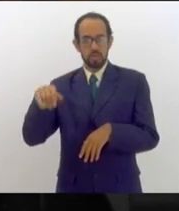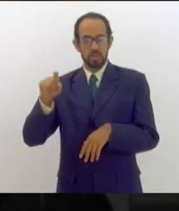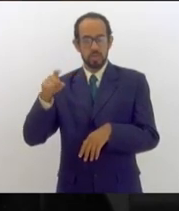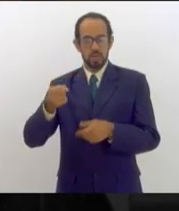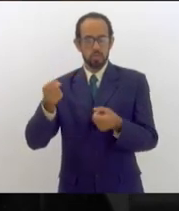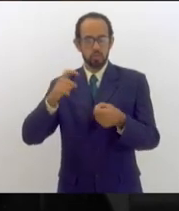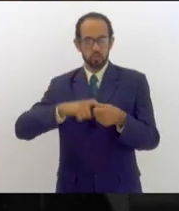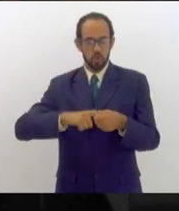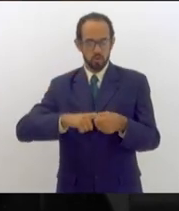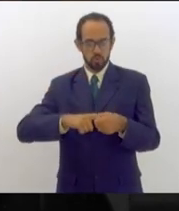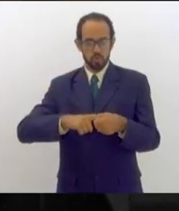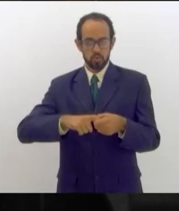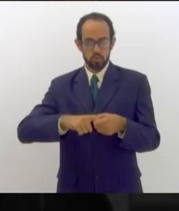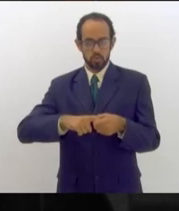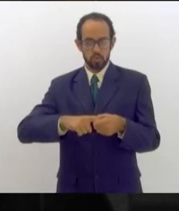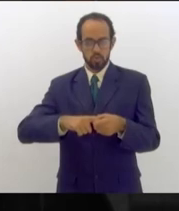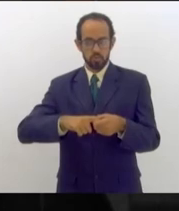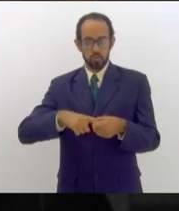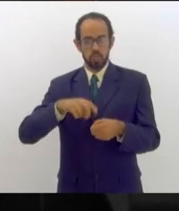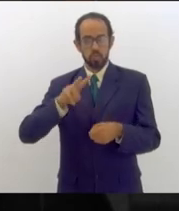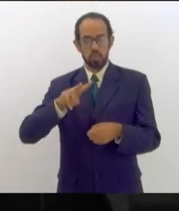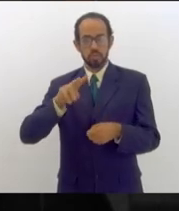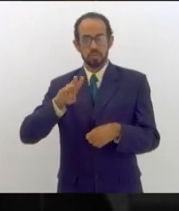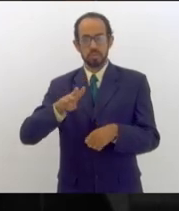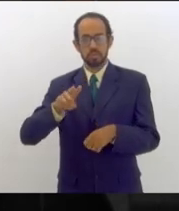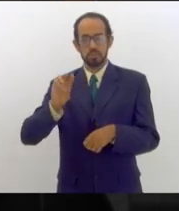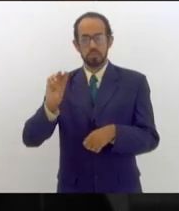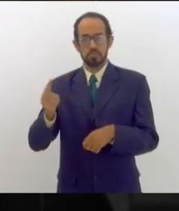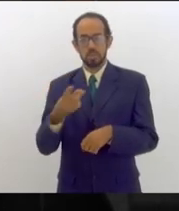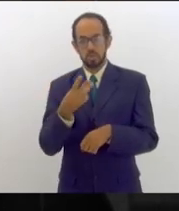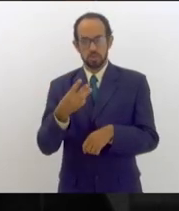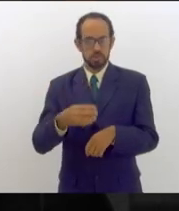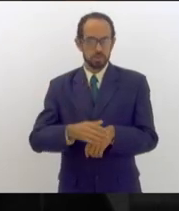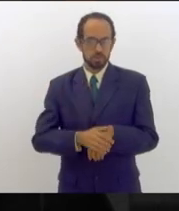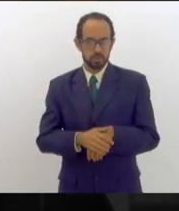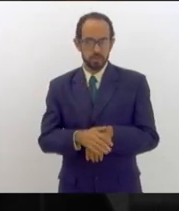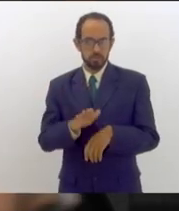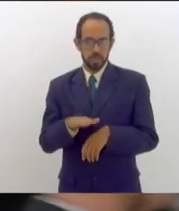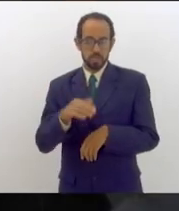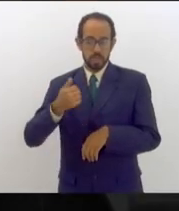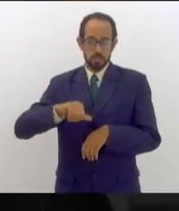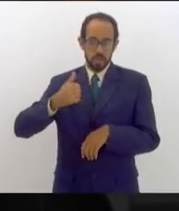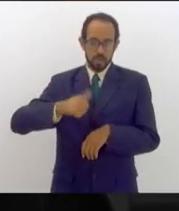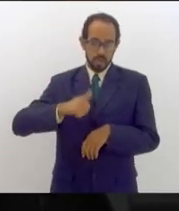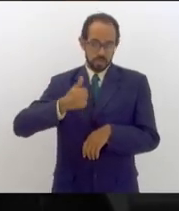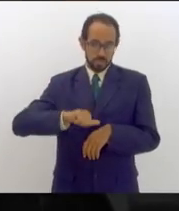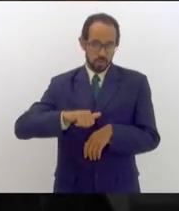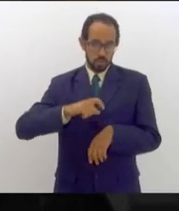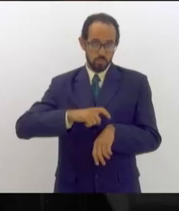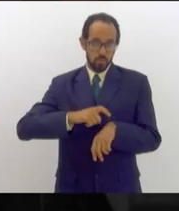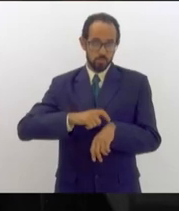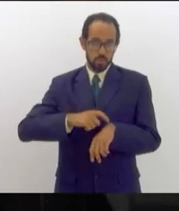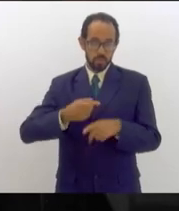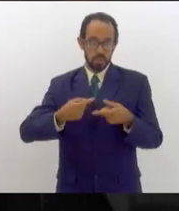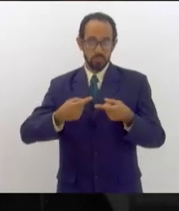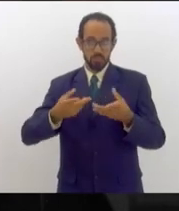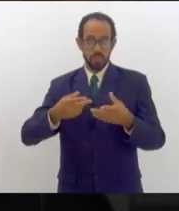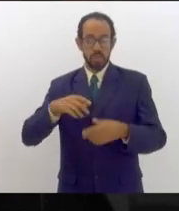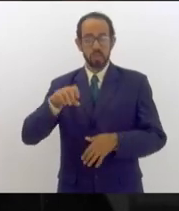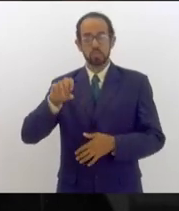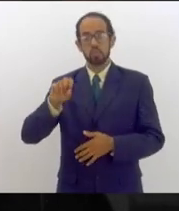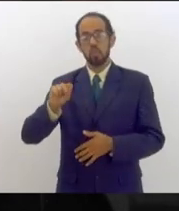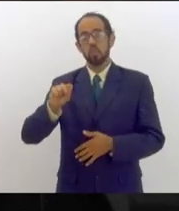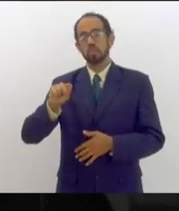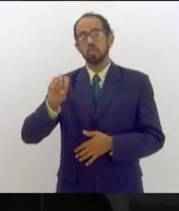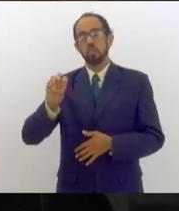concessão por 2 milhões quando a avaliação daquele imóvel na época da venda era de 8